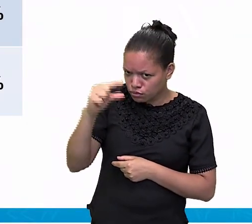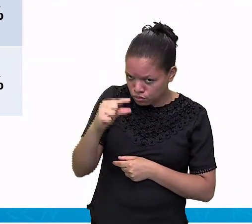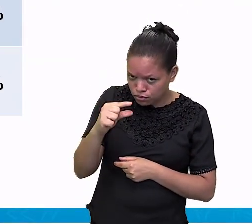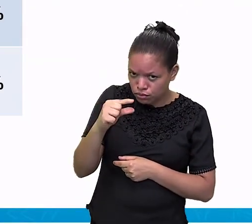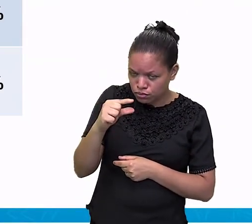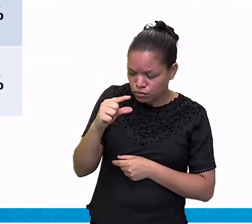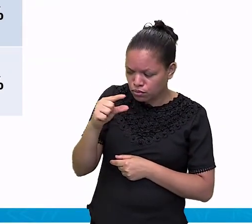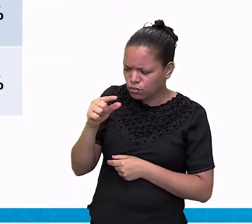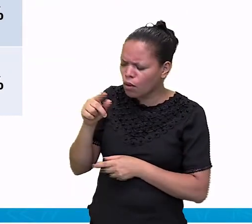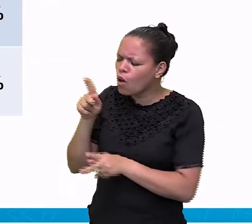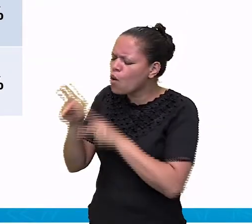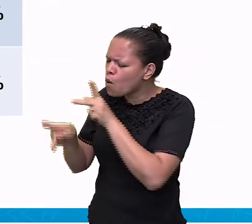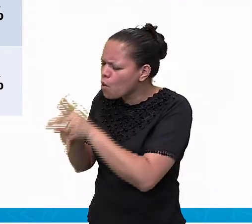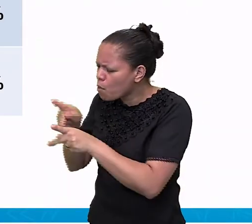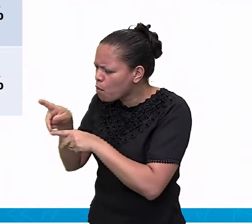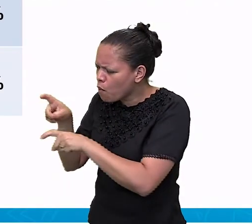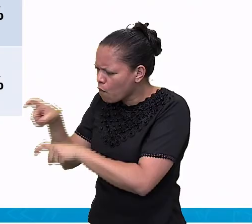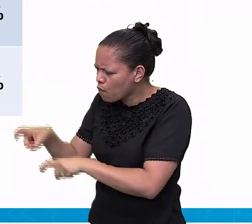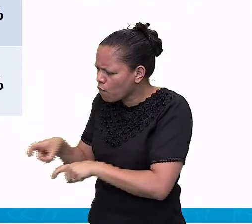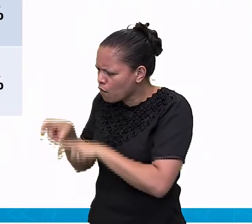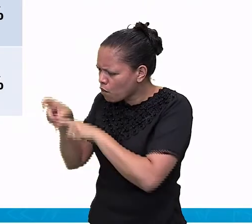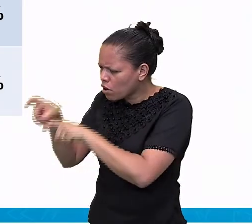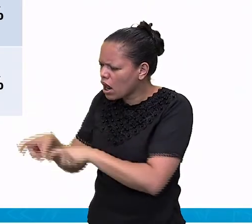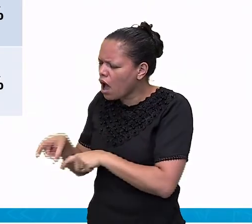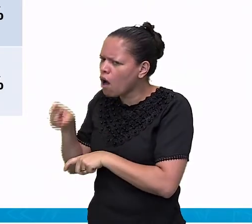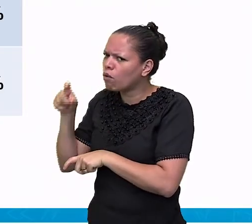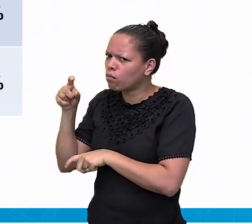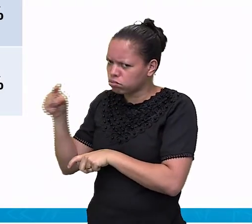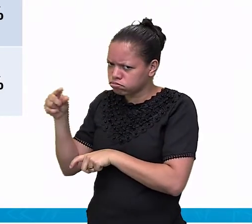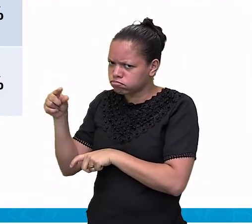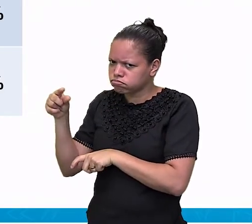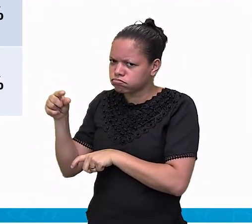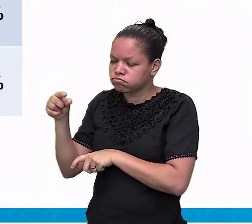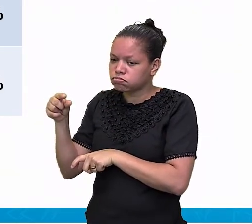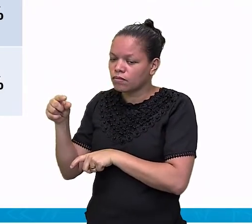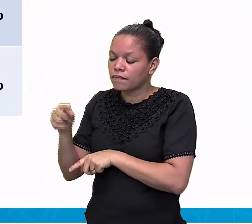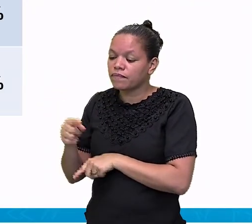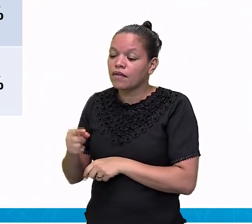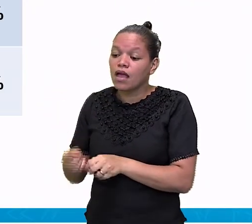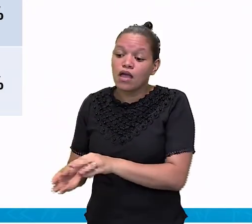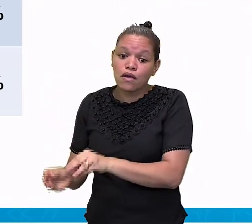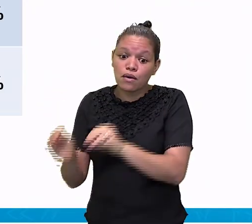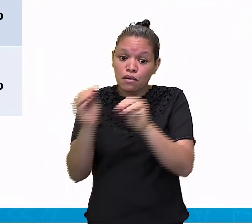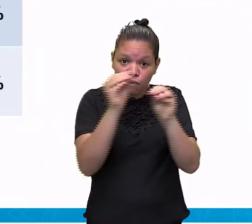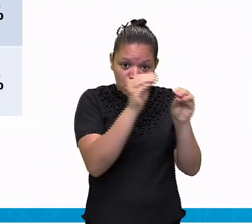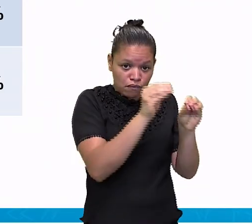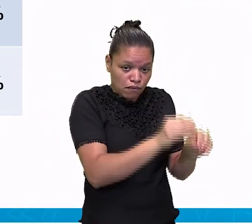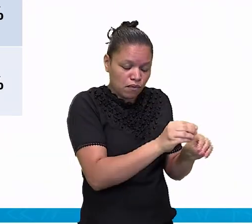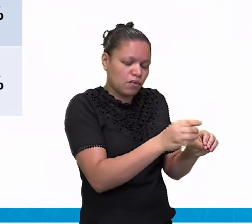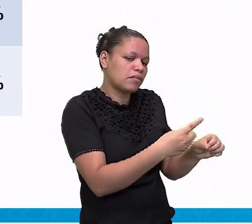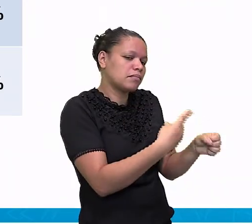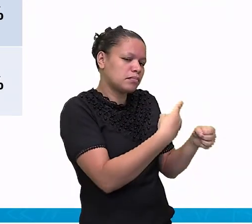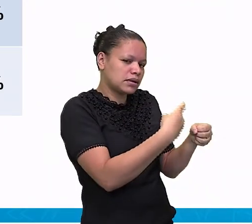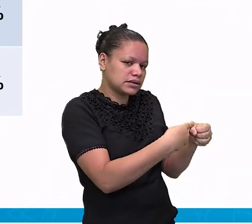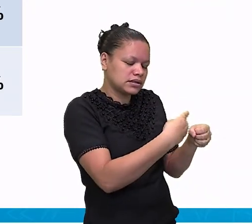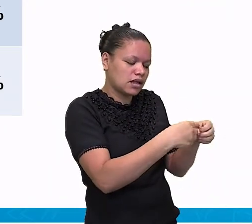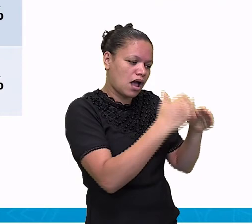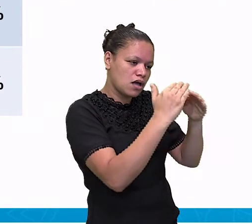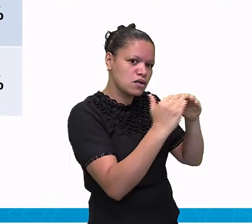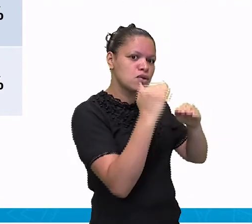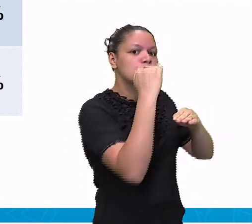da população rural, né? A quantidade de pessoas, a densidade demográfica daquele local e um crescimento